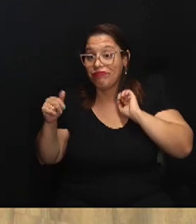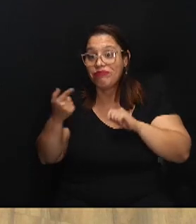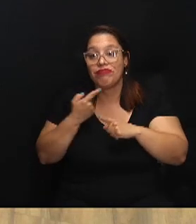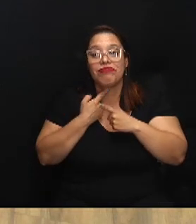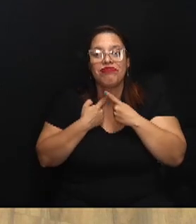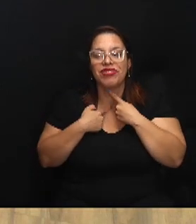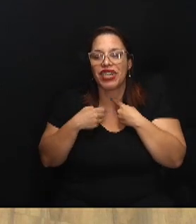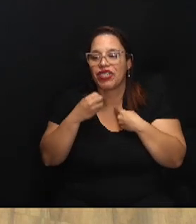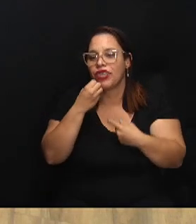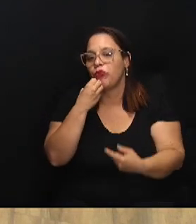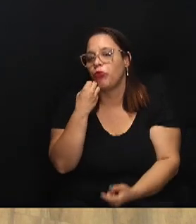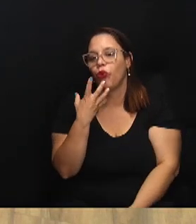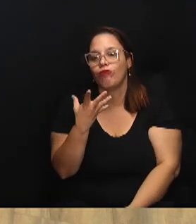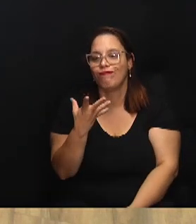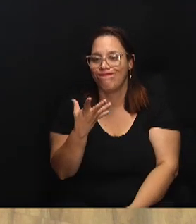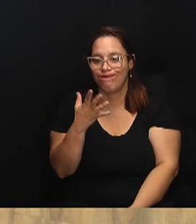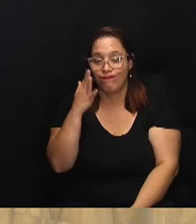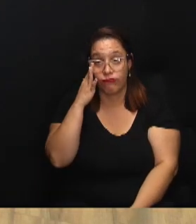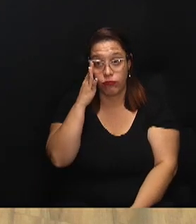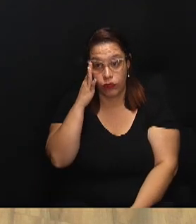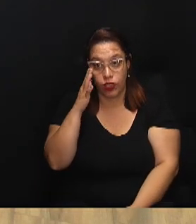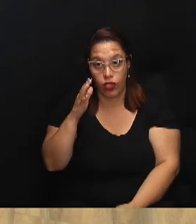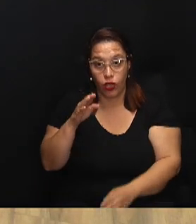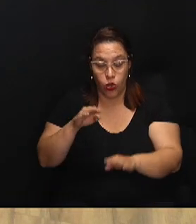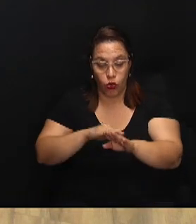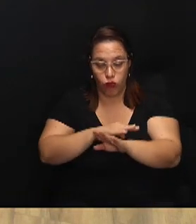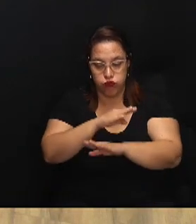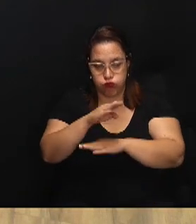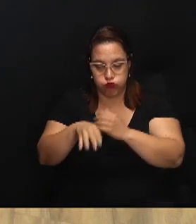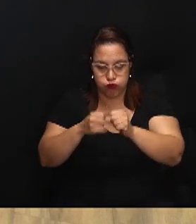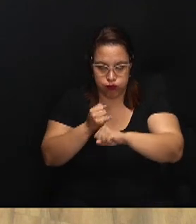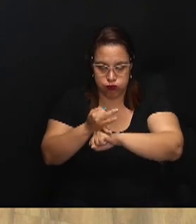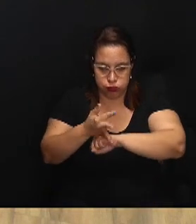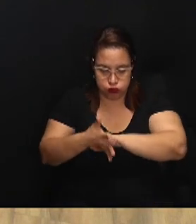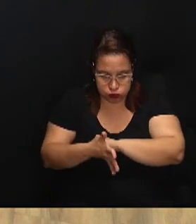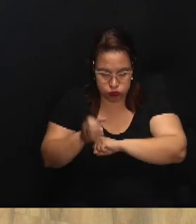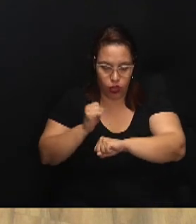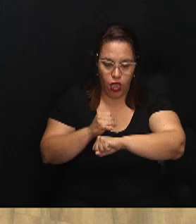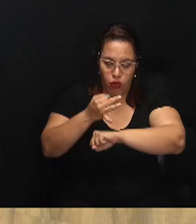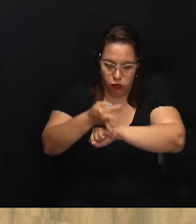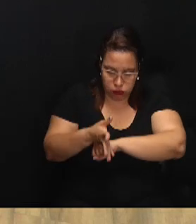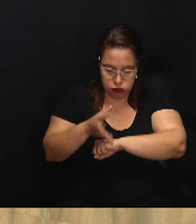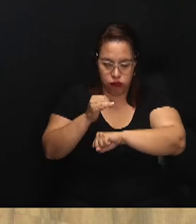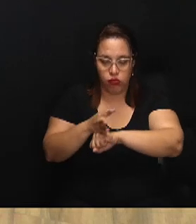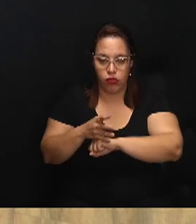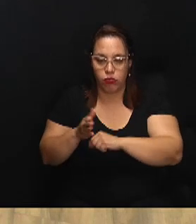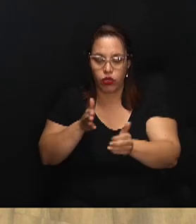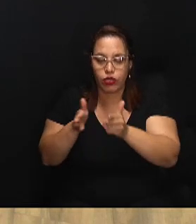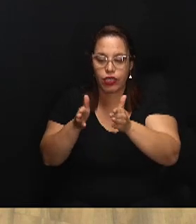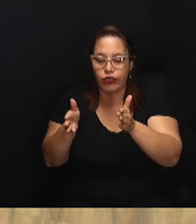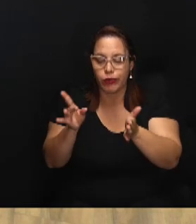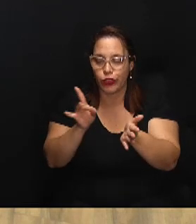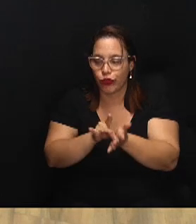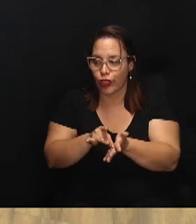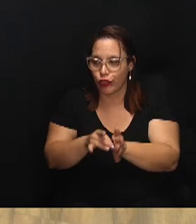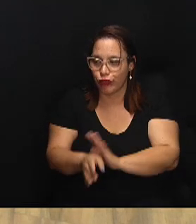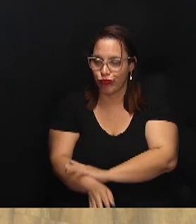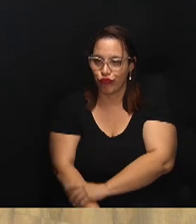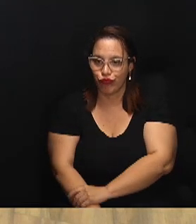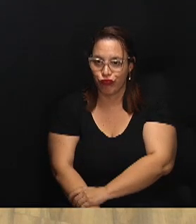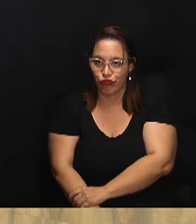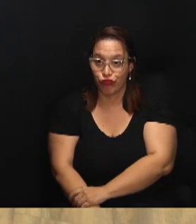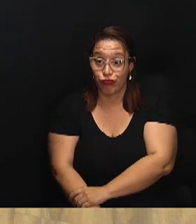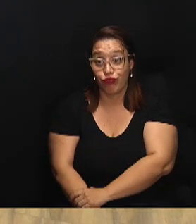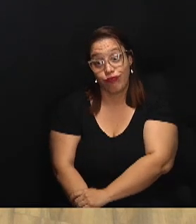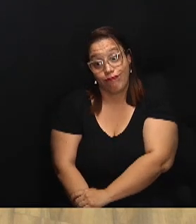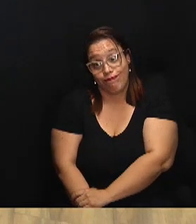pessoa fica com uma compulsão, vai querer virar a madrugada no dia seguinte, né? Então, assim, para onde estamos caminhando? Tá? É uma outra